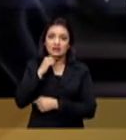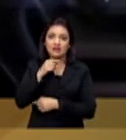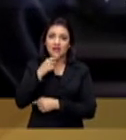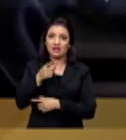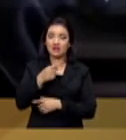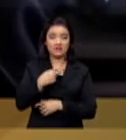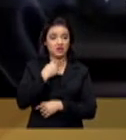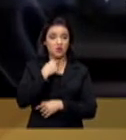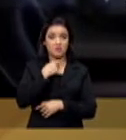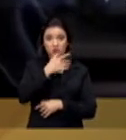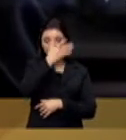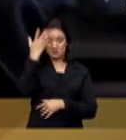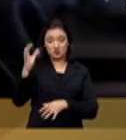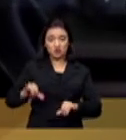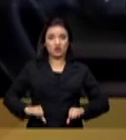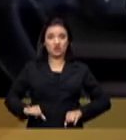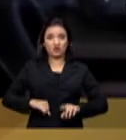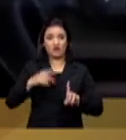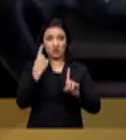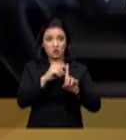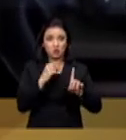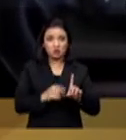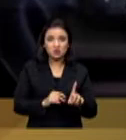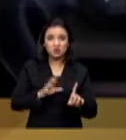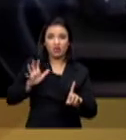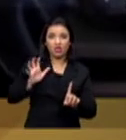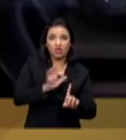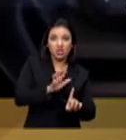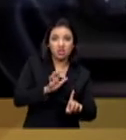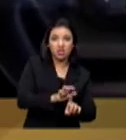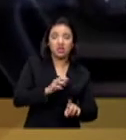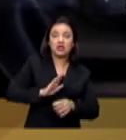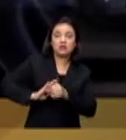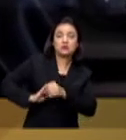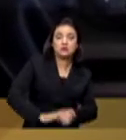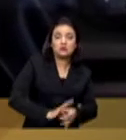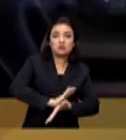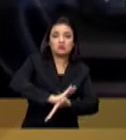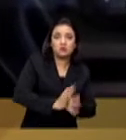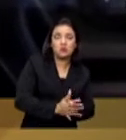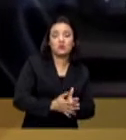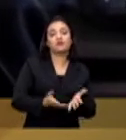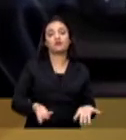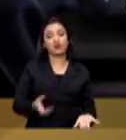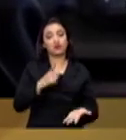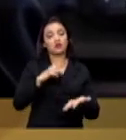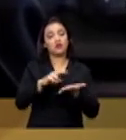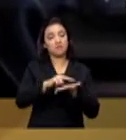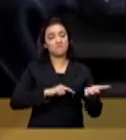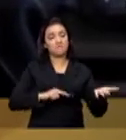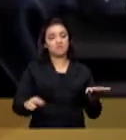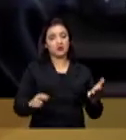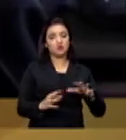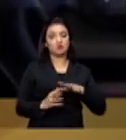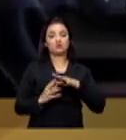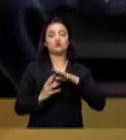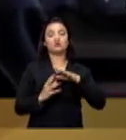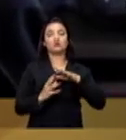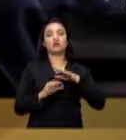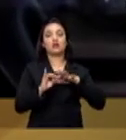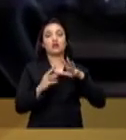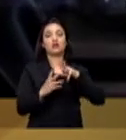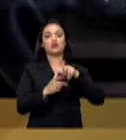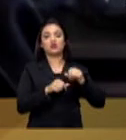cruel, desumano ou degradante, reproduzido no Pacto Internacional dos Direitos Civis e Políticos, na Convenção Americana de